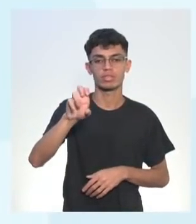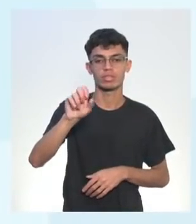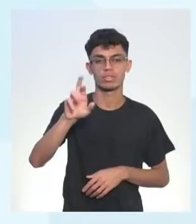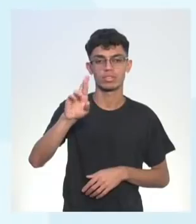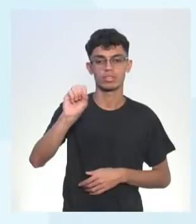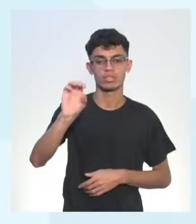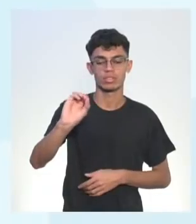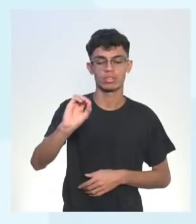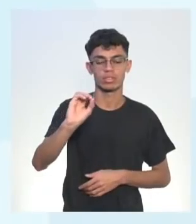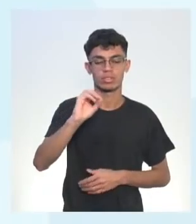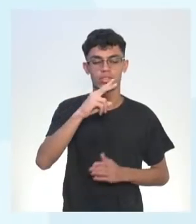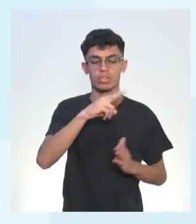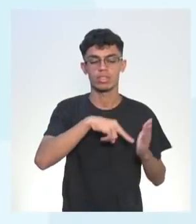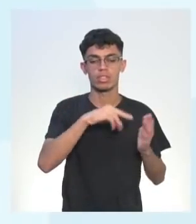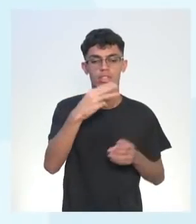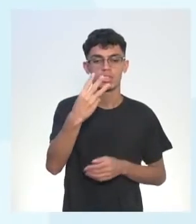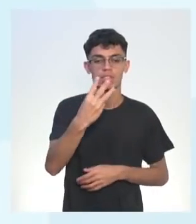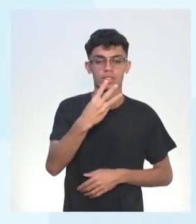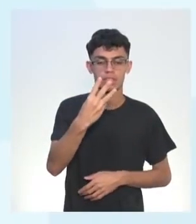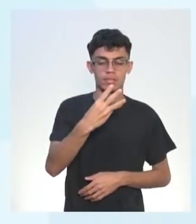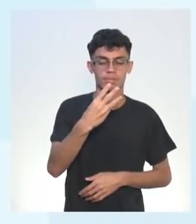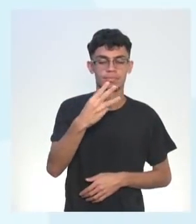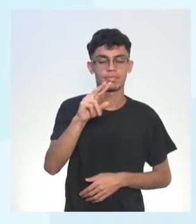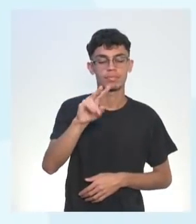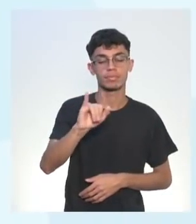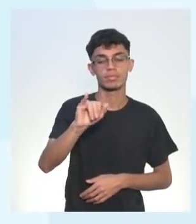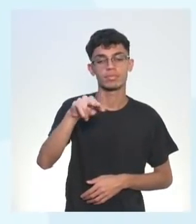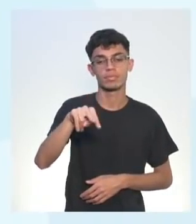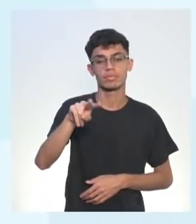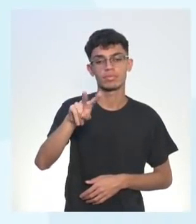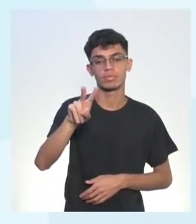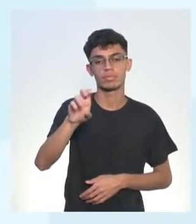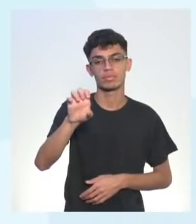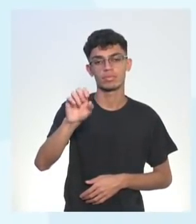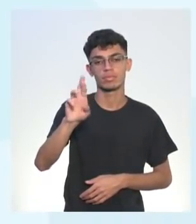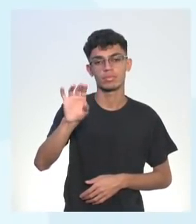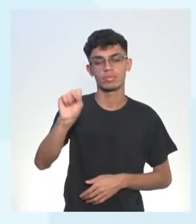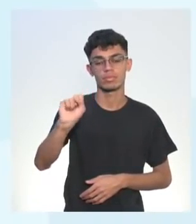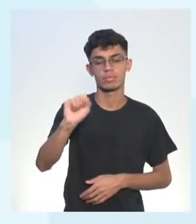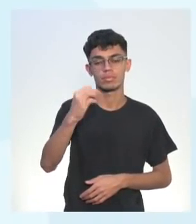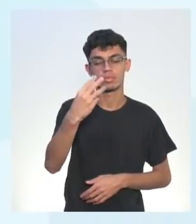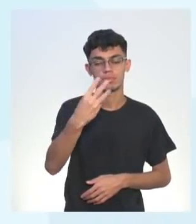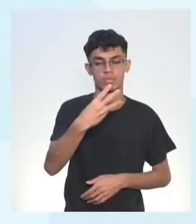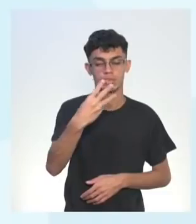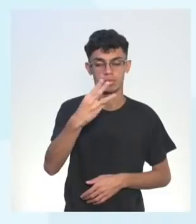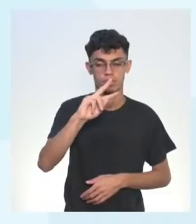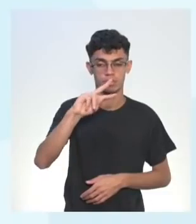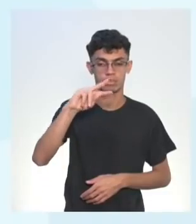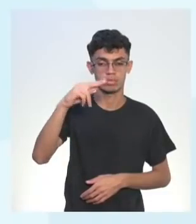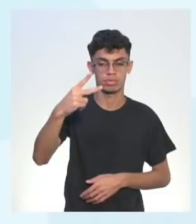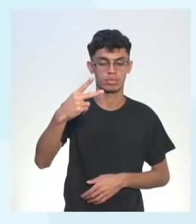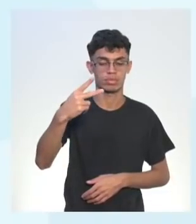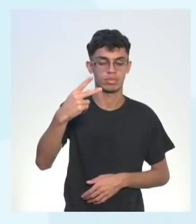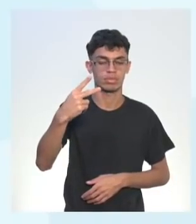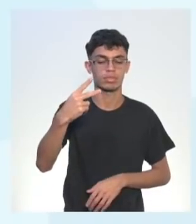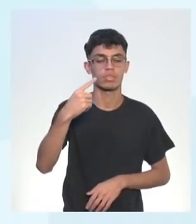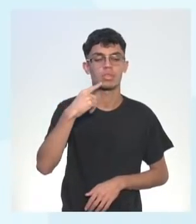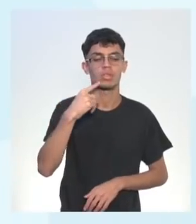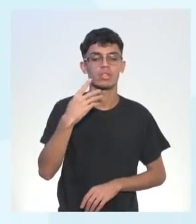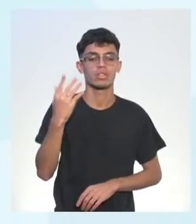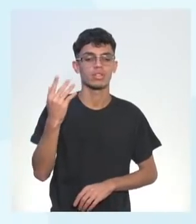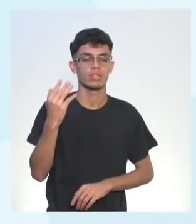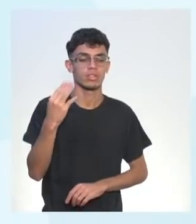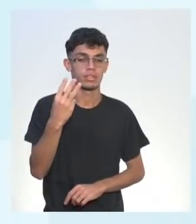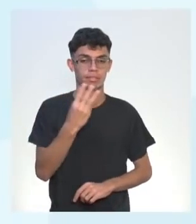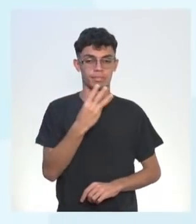como que a gente lê? O inverso de 3 elevado ao quadrado. Então, o que a gente faz? Ó, pega a base